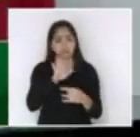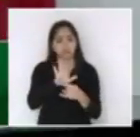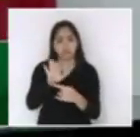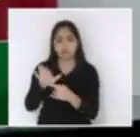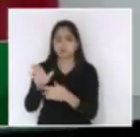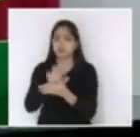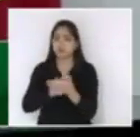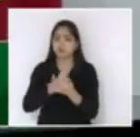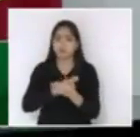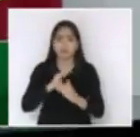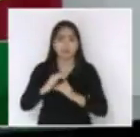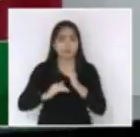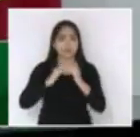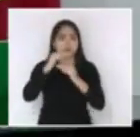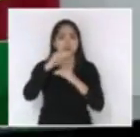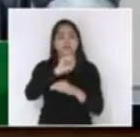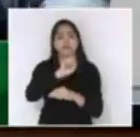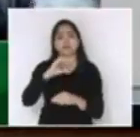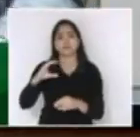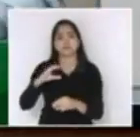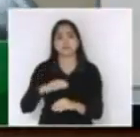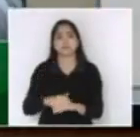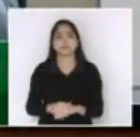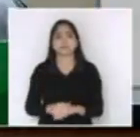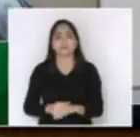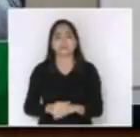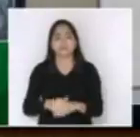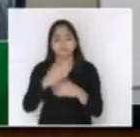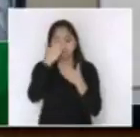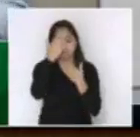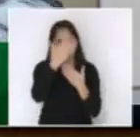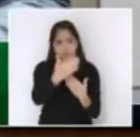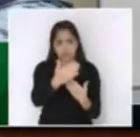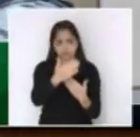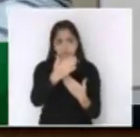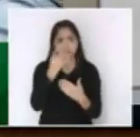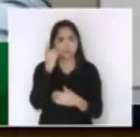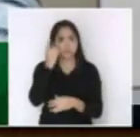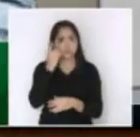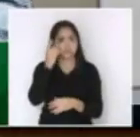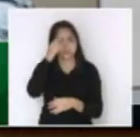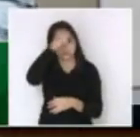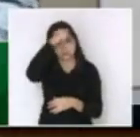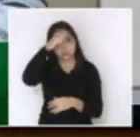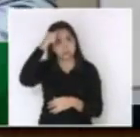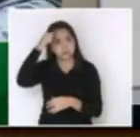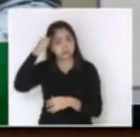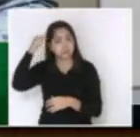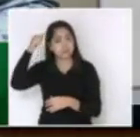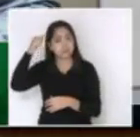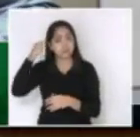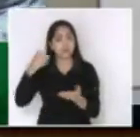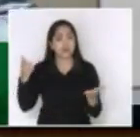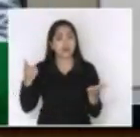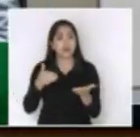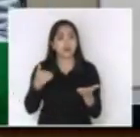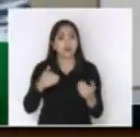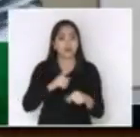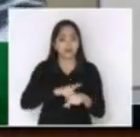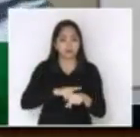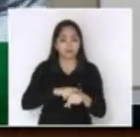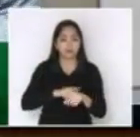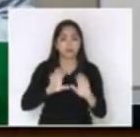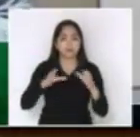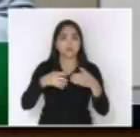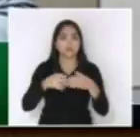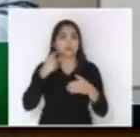para o crescimento de Santa Catarina. Obrigado, deputado Darcy, seu pronunciamento. Ainda no horário de chamar os partidos